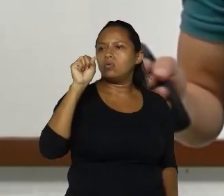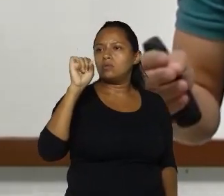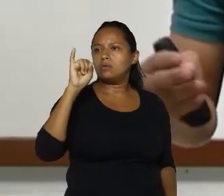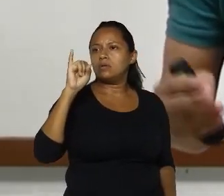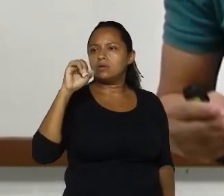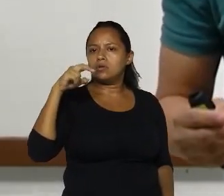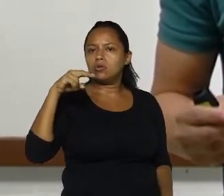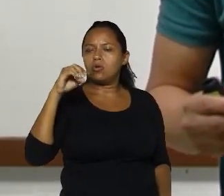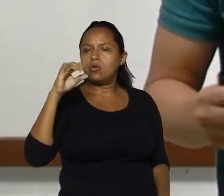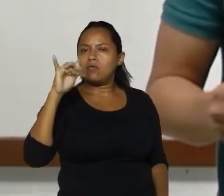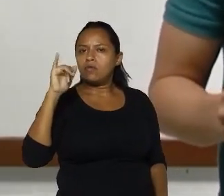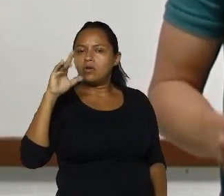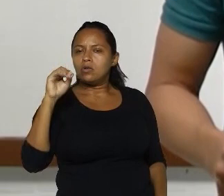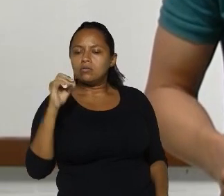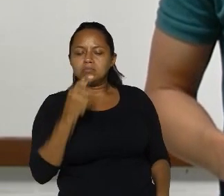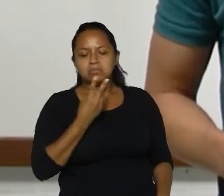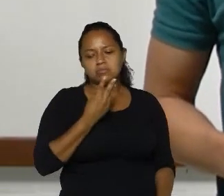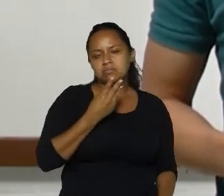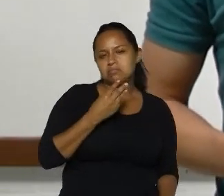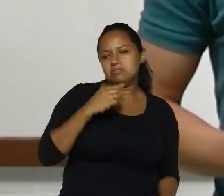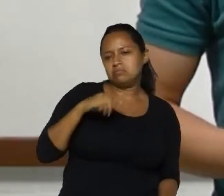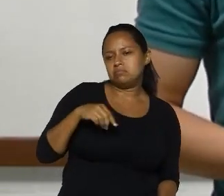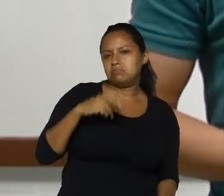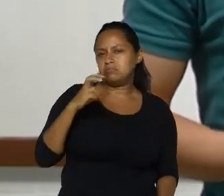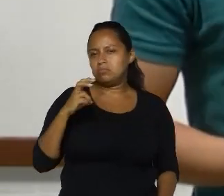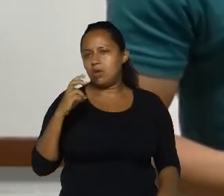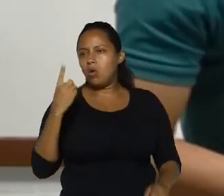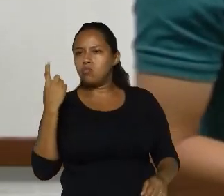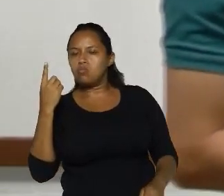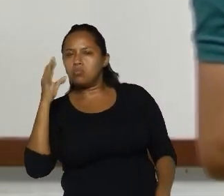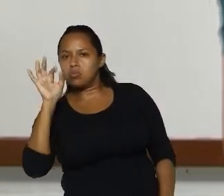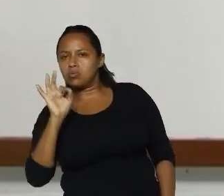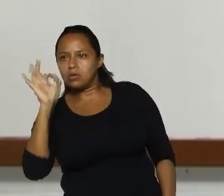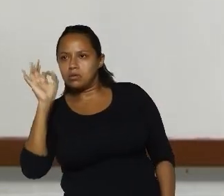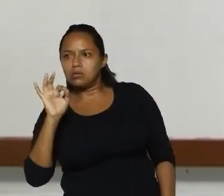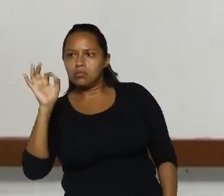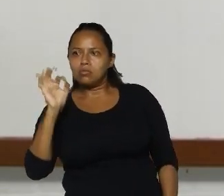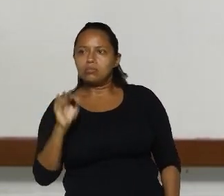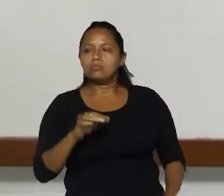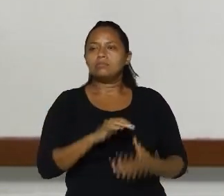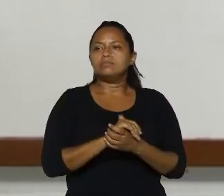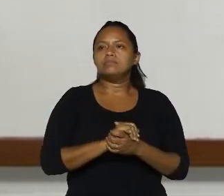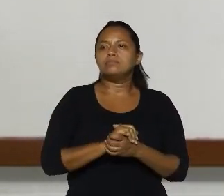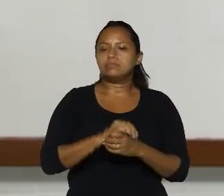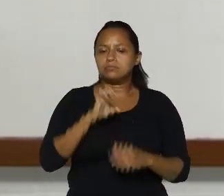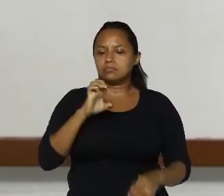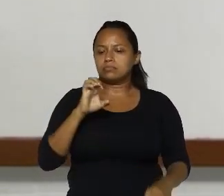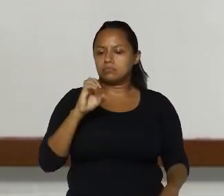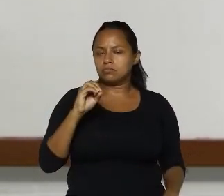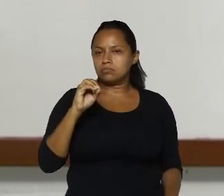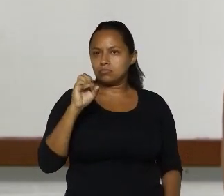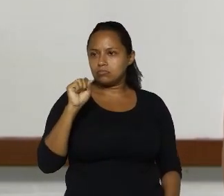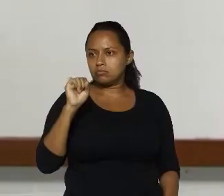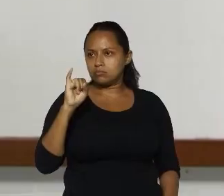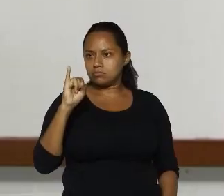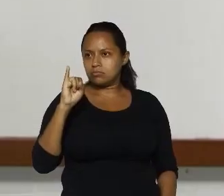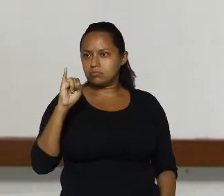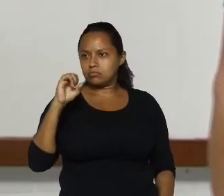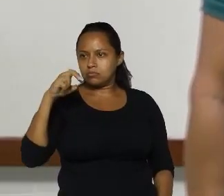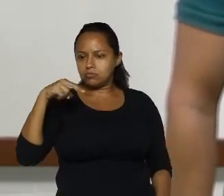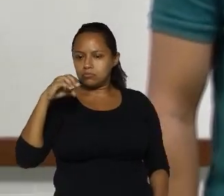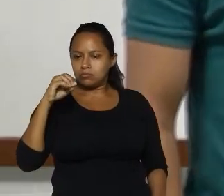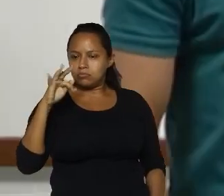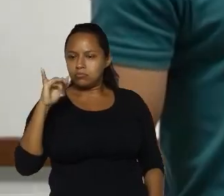irrelevante, entre 0,5% a 1%. O terceiro tipo de leucócitos são os eosinófilos.